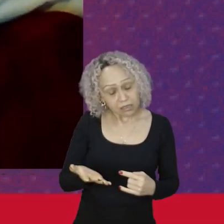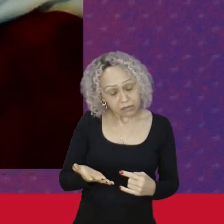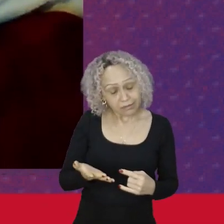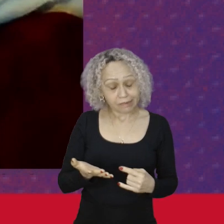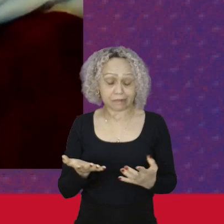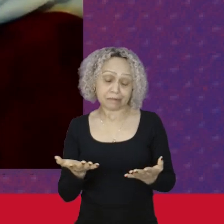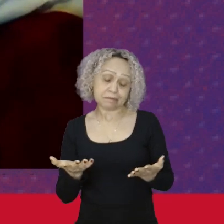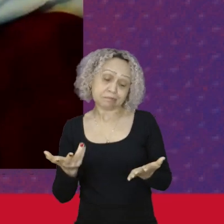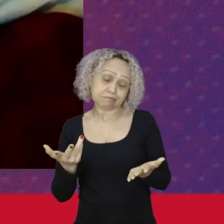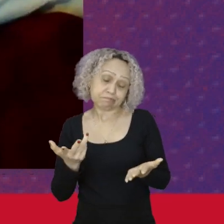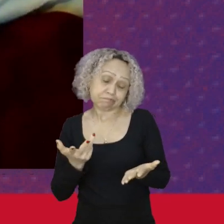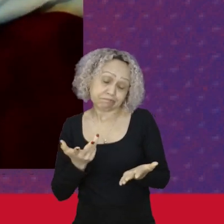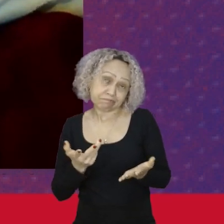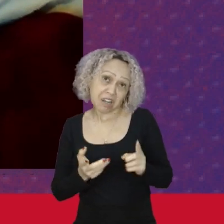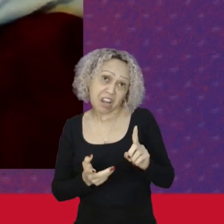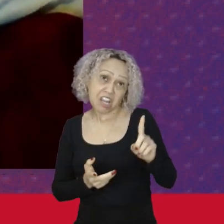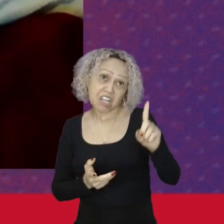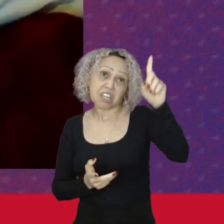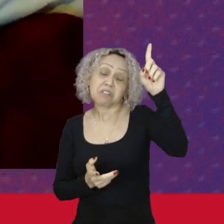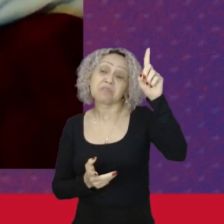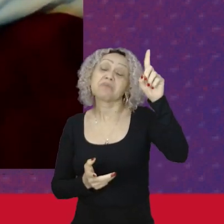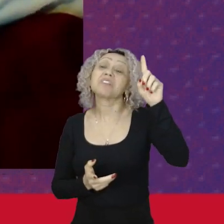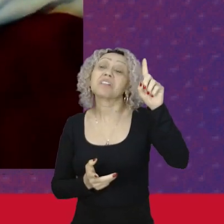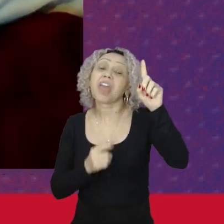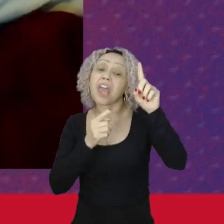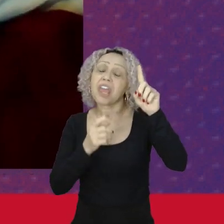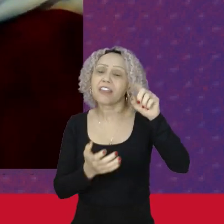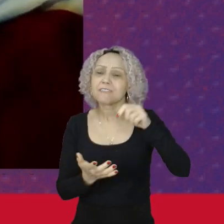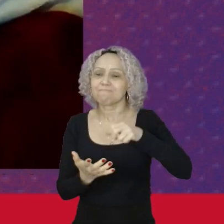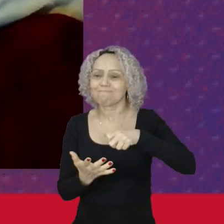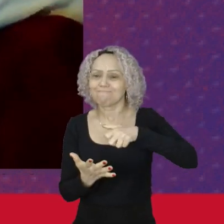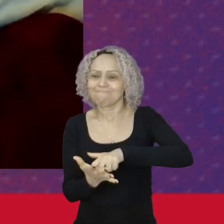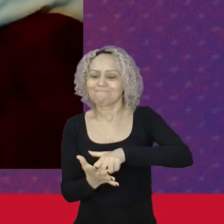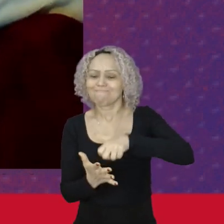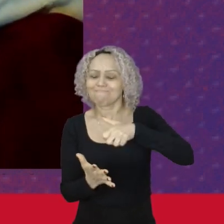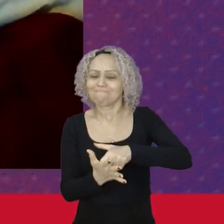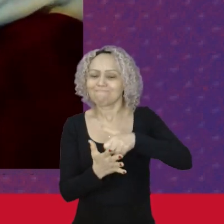da vontade de Deus ou de uma obra demoníaca.